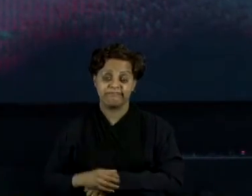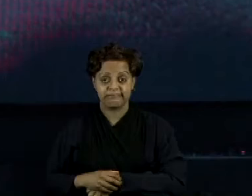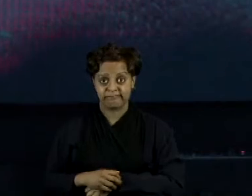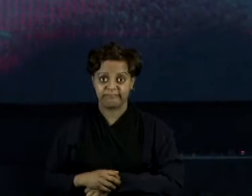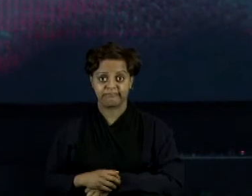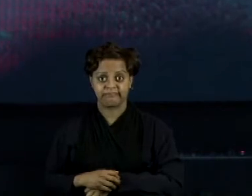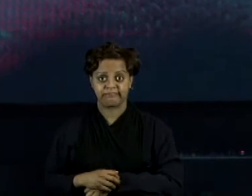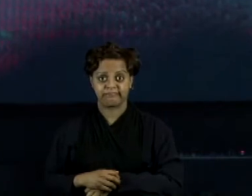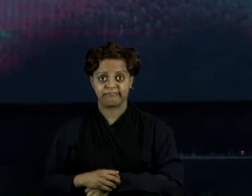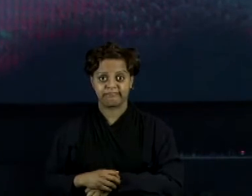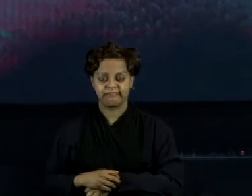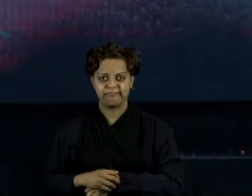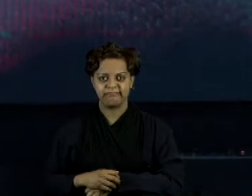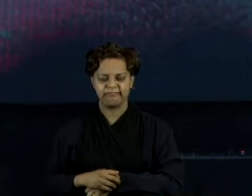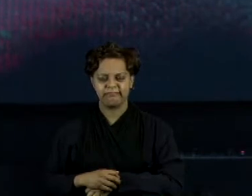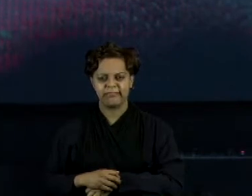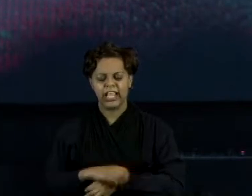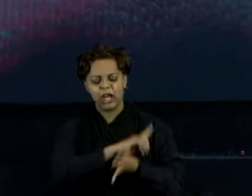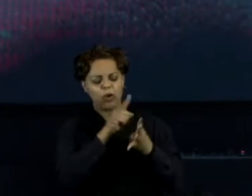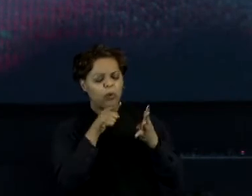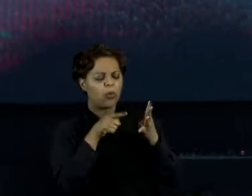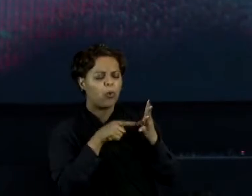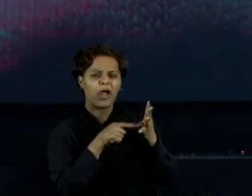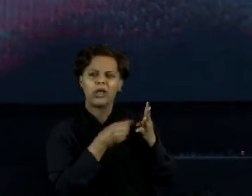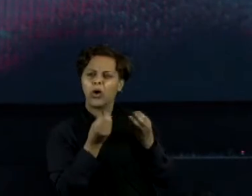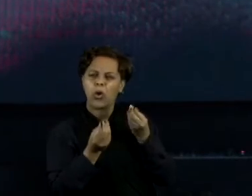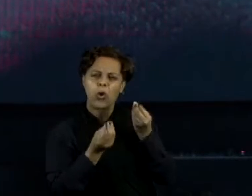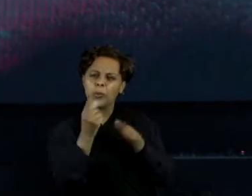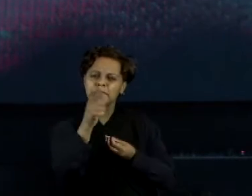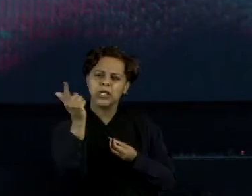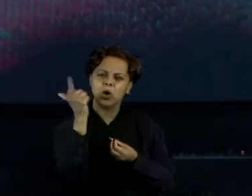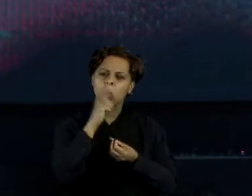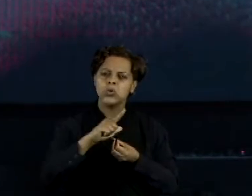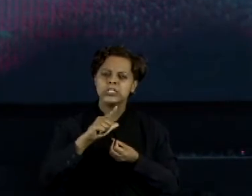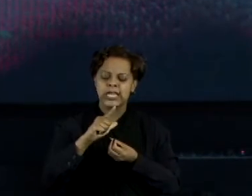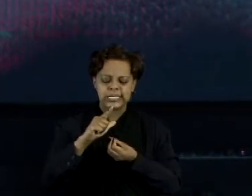O quatro instrumento para você liberar o poder do propósito